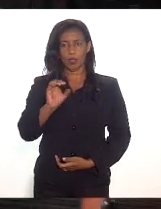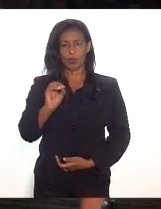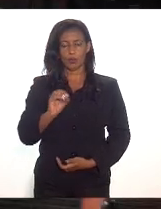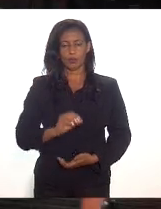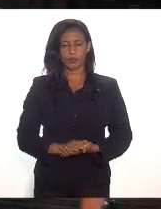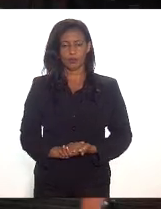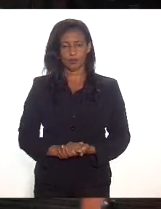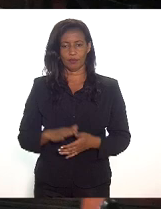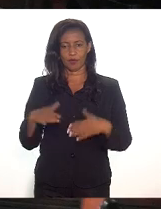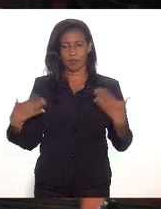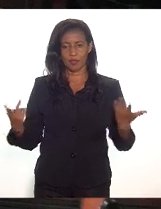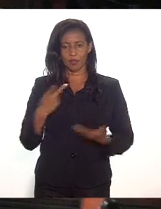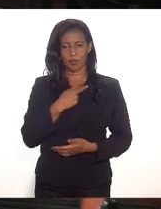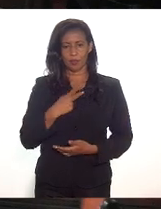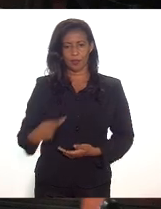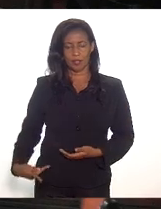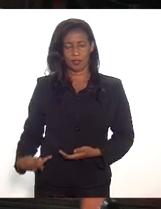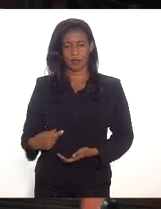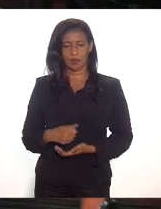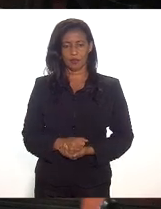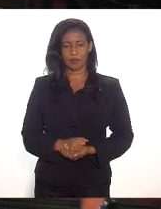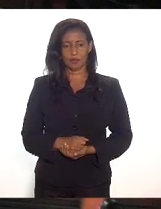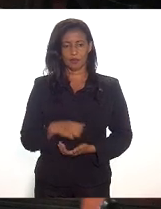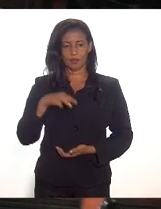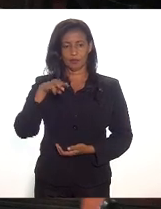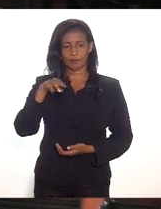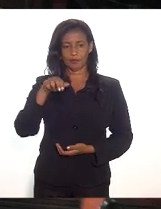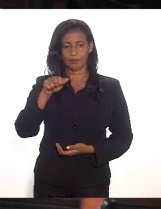Senhor presidente, deputado Max Lemos,